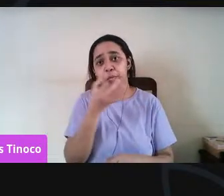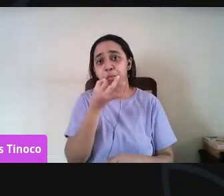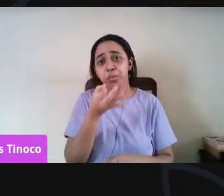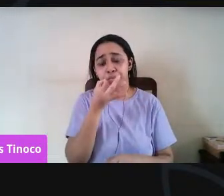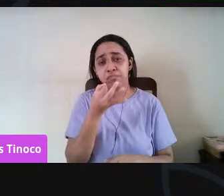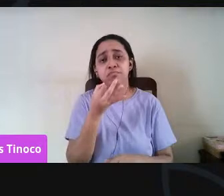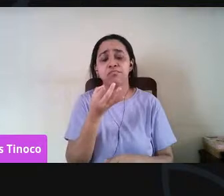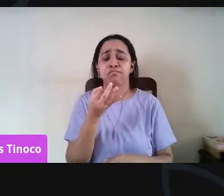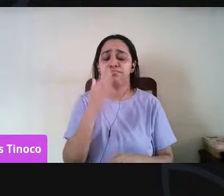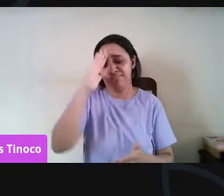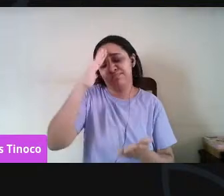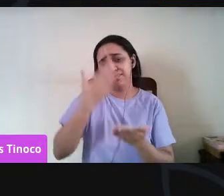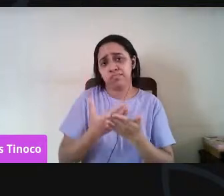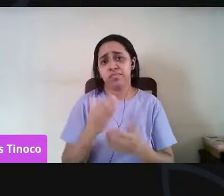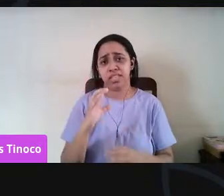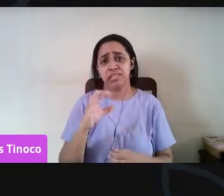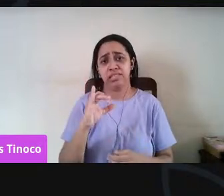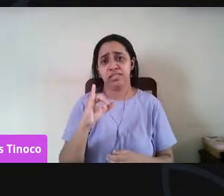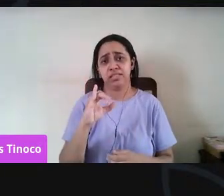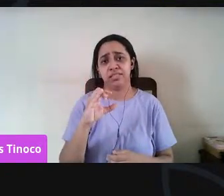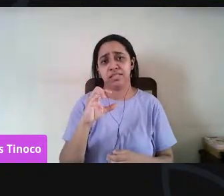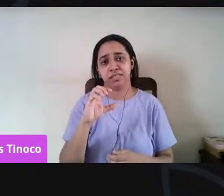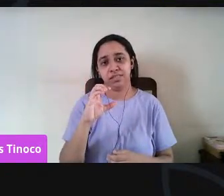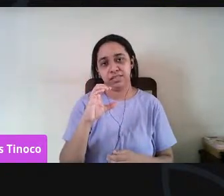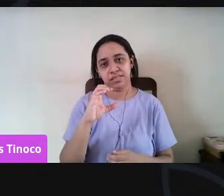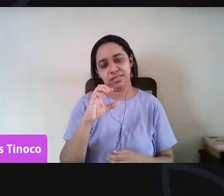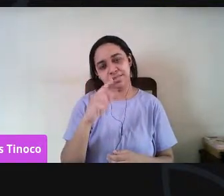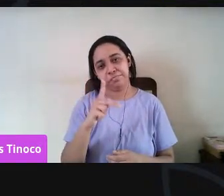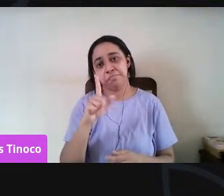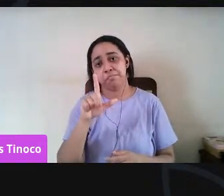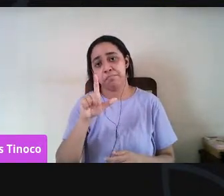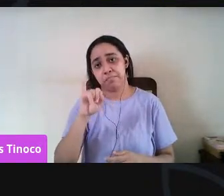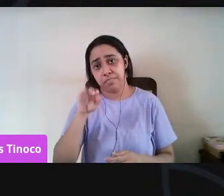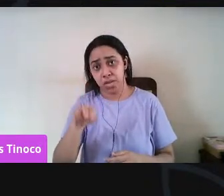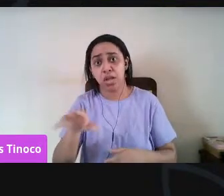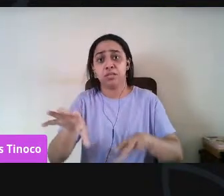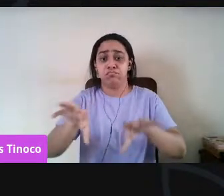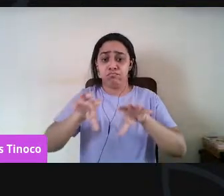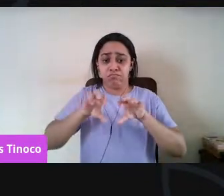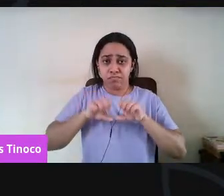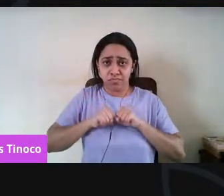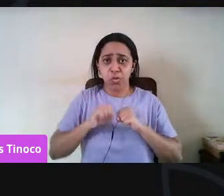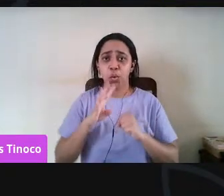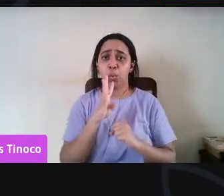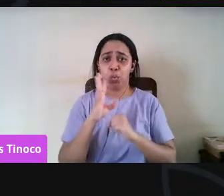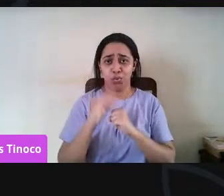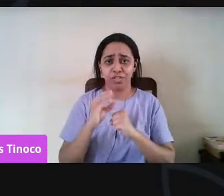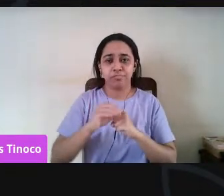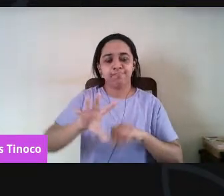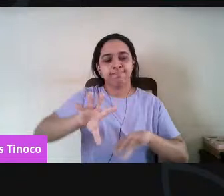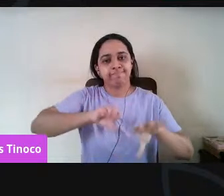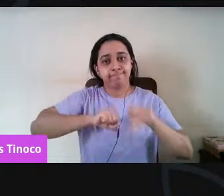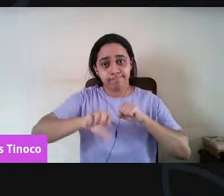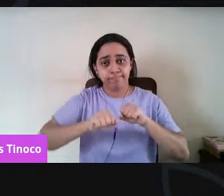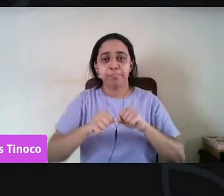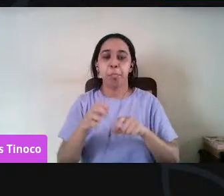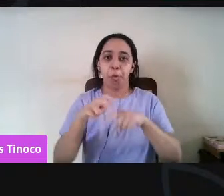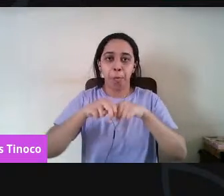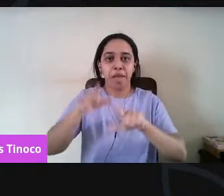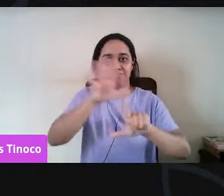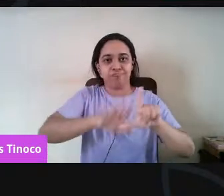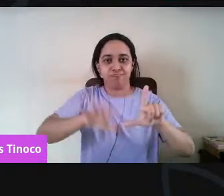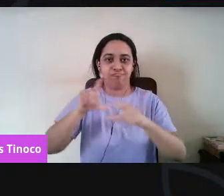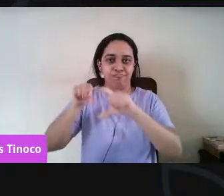o Ciclin, ele foi uma ponte, tanto para que a gente estivesse recebendo conhecimento e, através dessa plataforma digital,